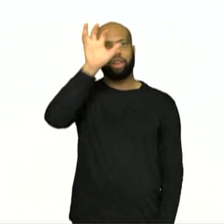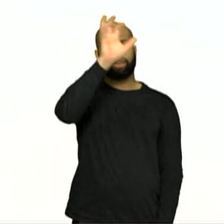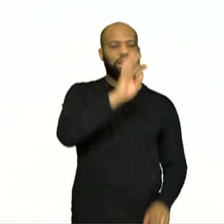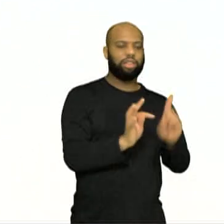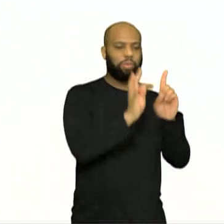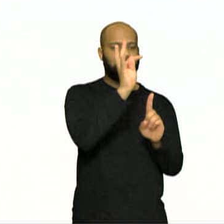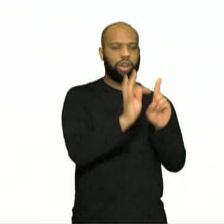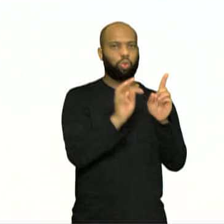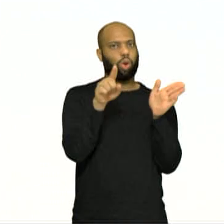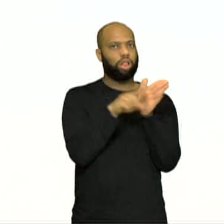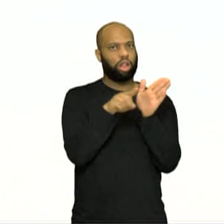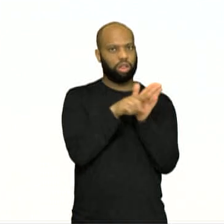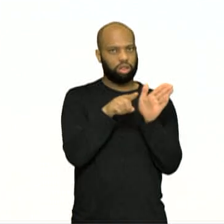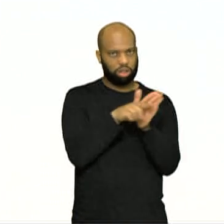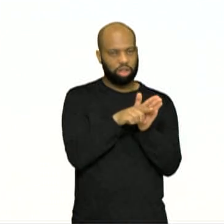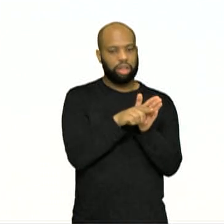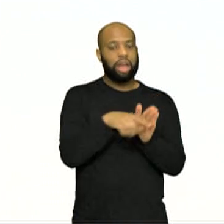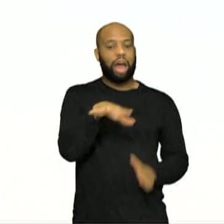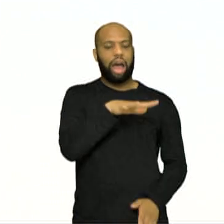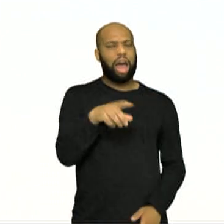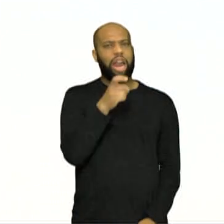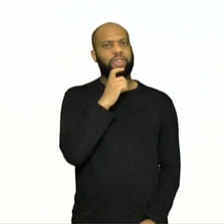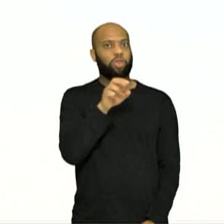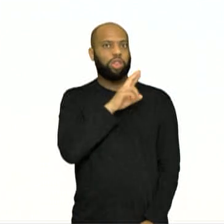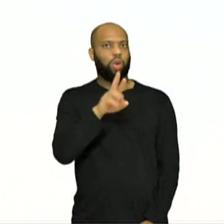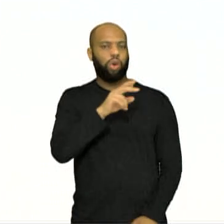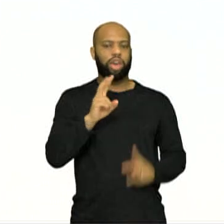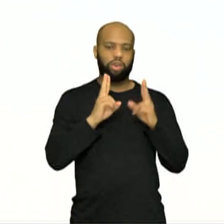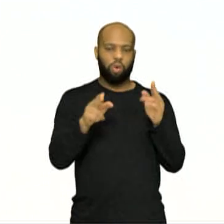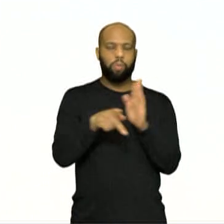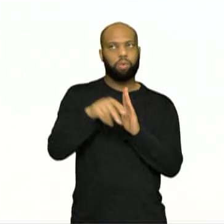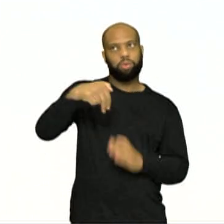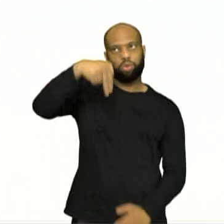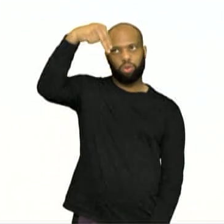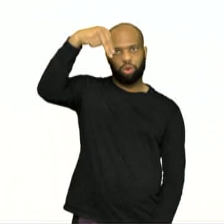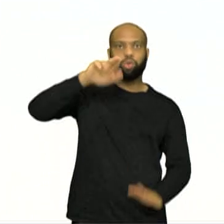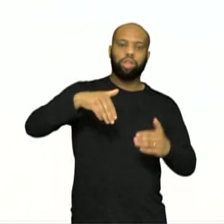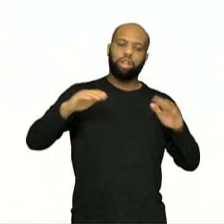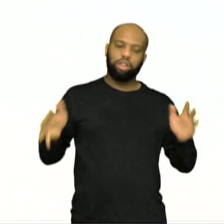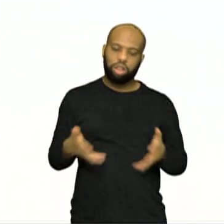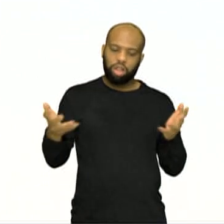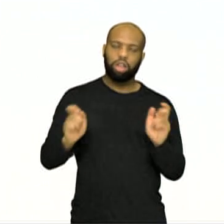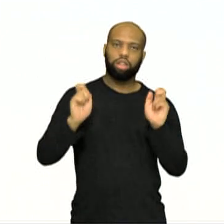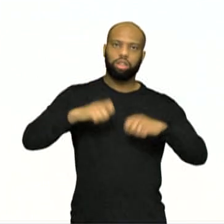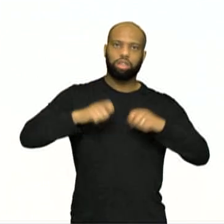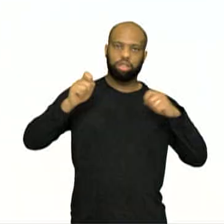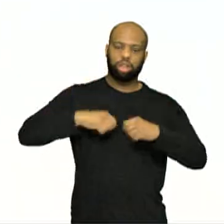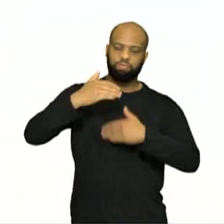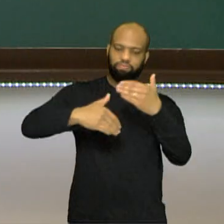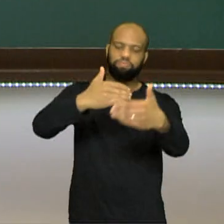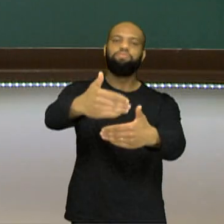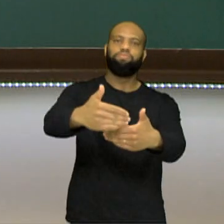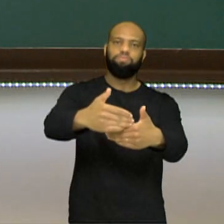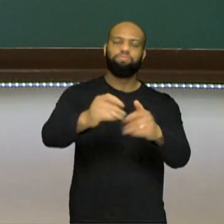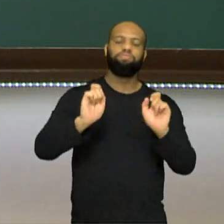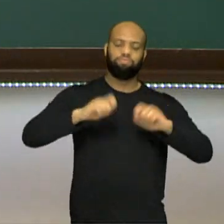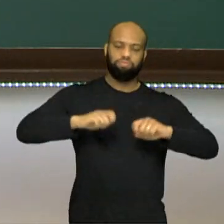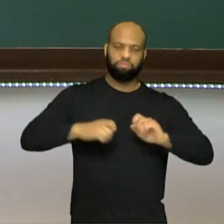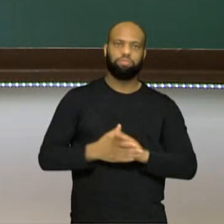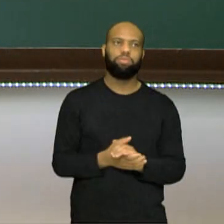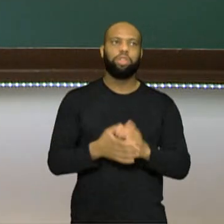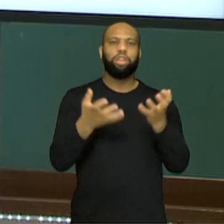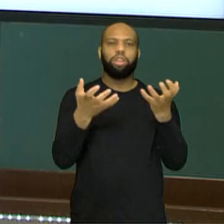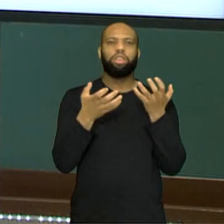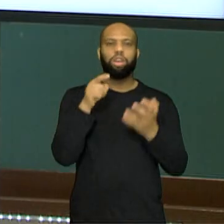mais amenas. Não são áreas tão frias quanto no norte do país, favorecendo assim um melhor desenvolvimento. Bem, eu